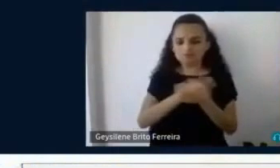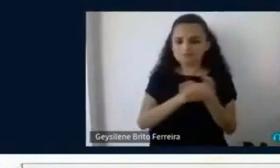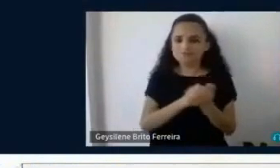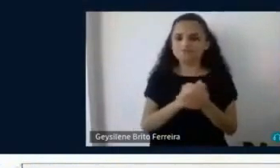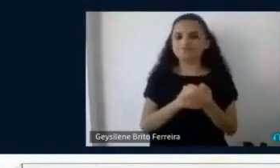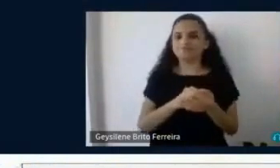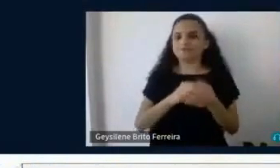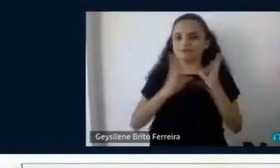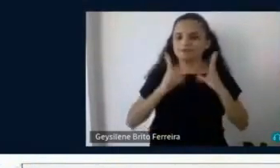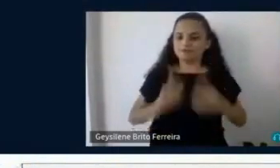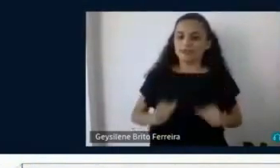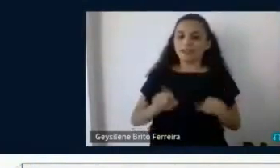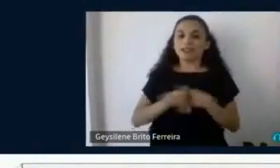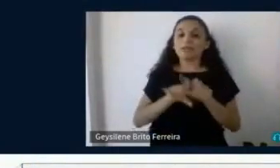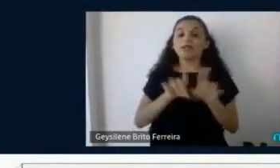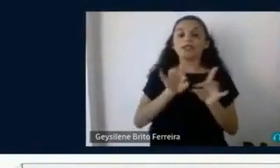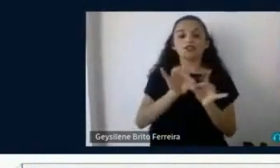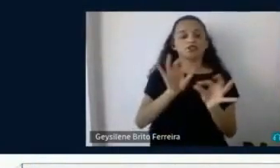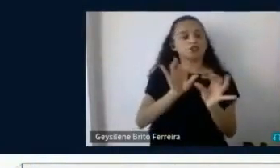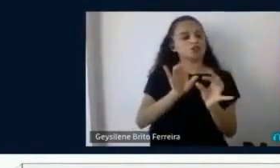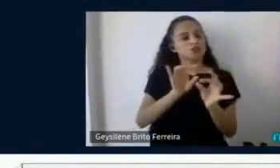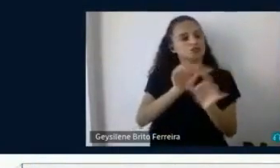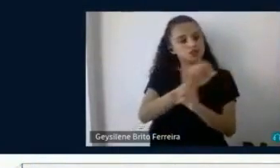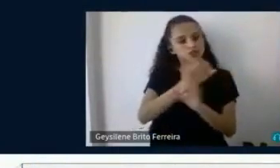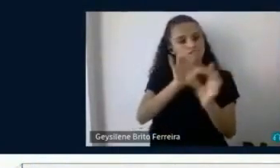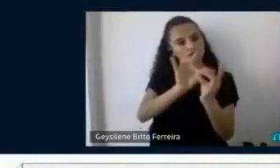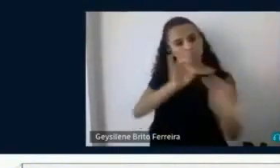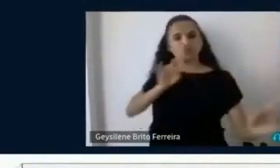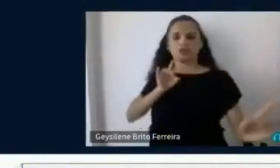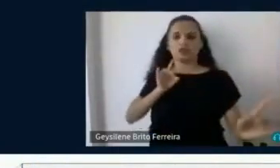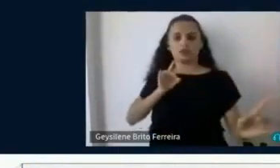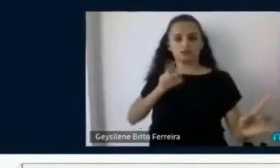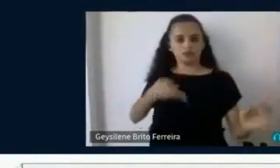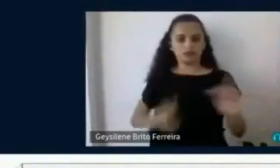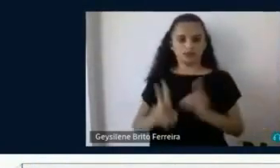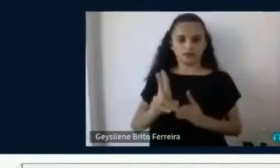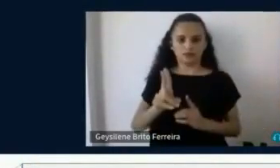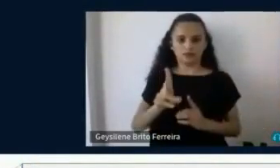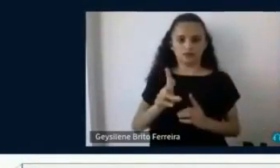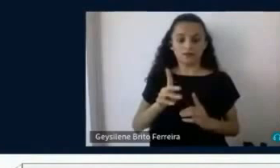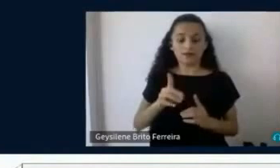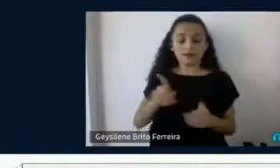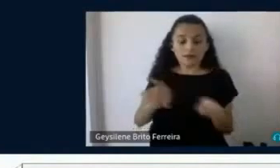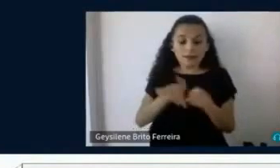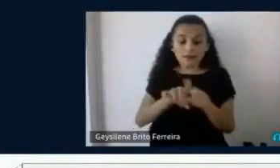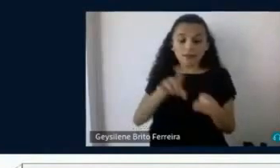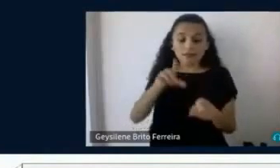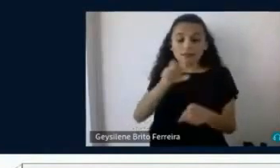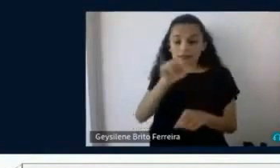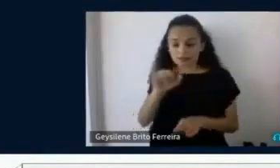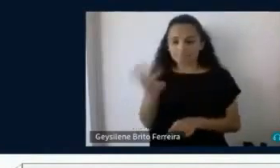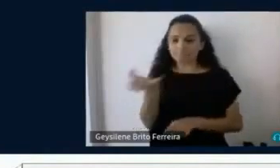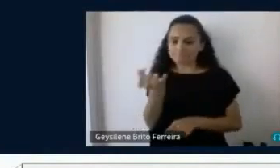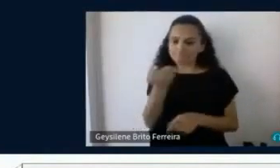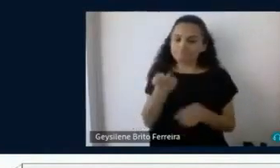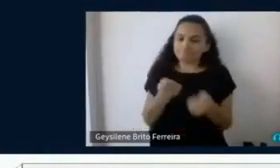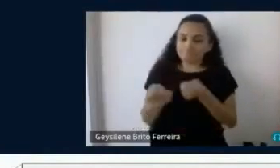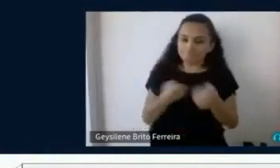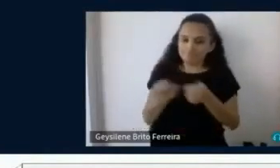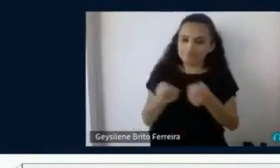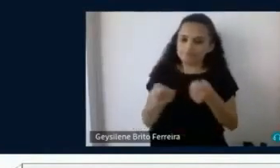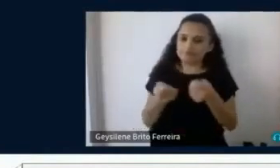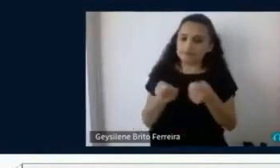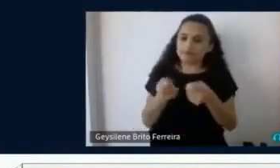social. Finalizando, para que a gente tenha controle da epidemia e a gente saiba e os modelos possam